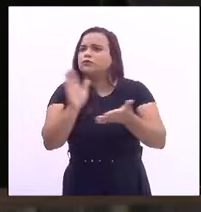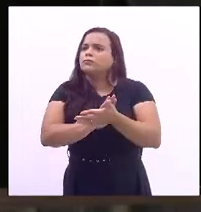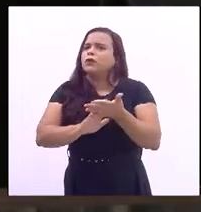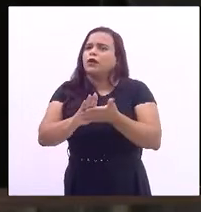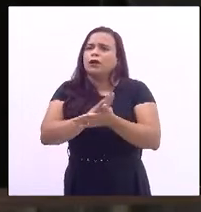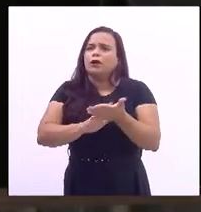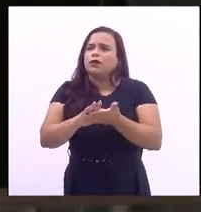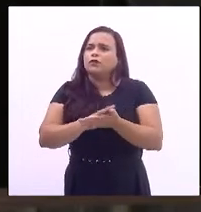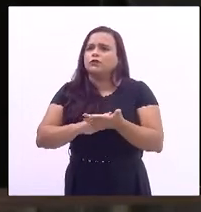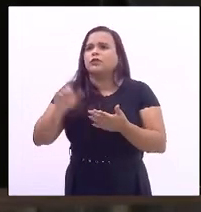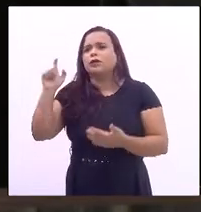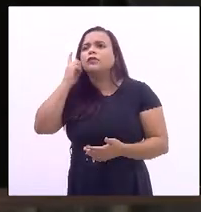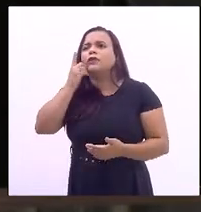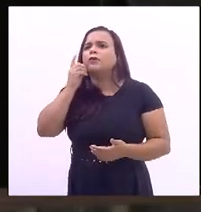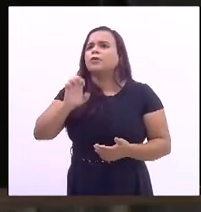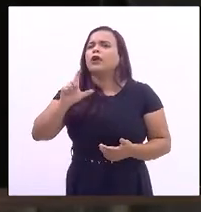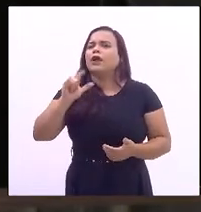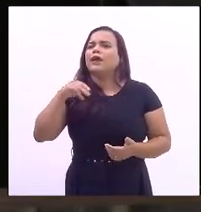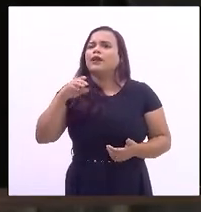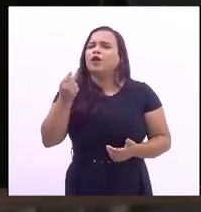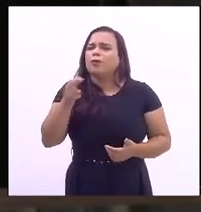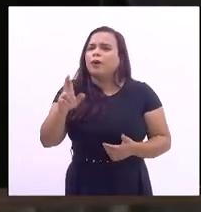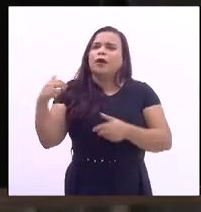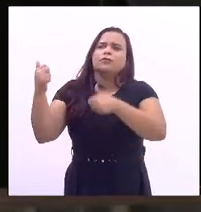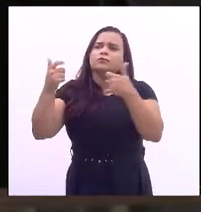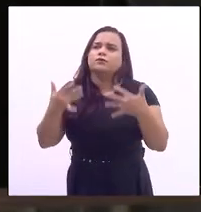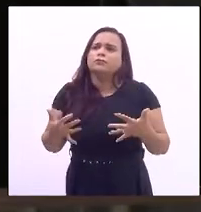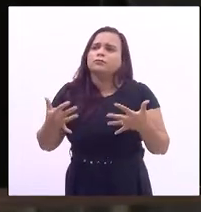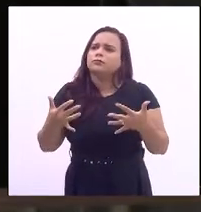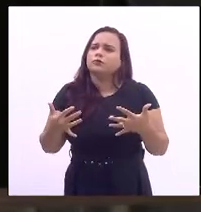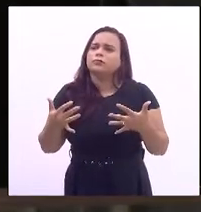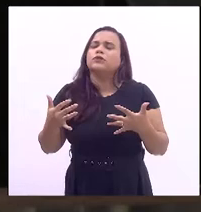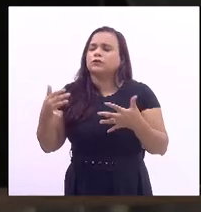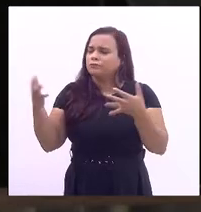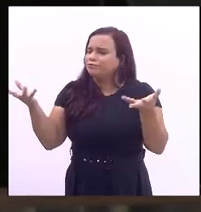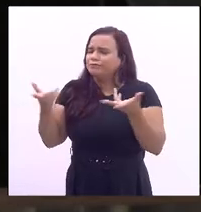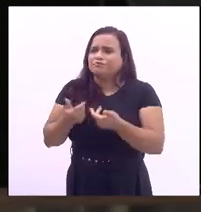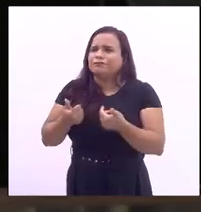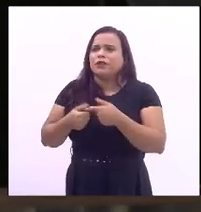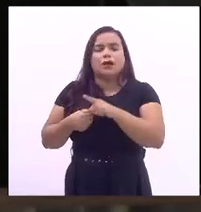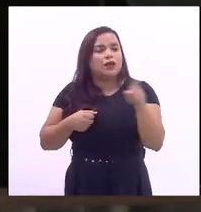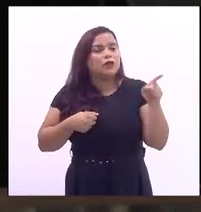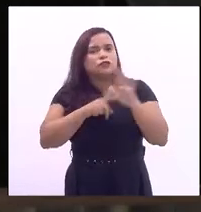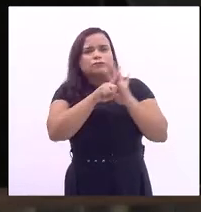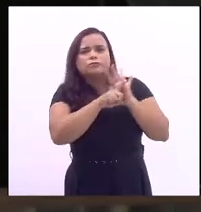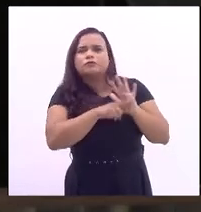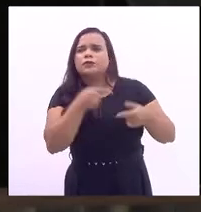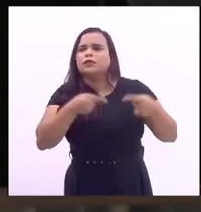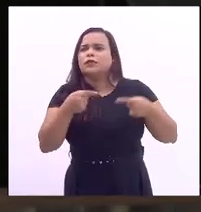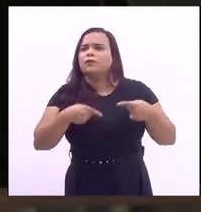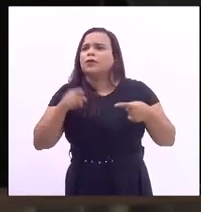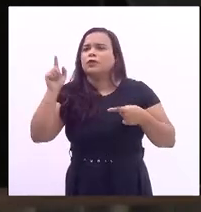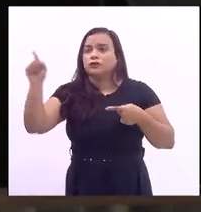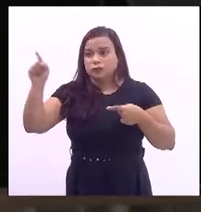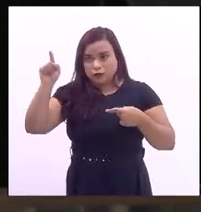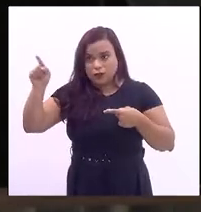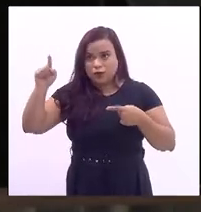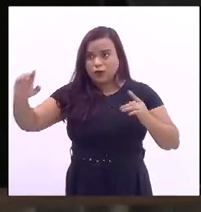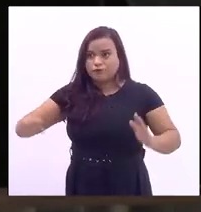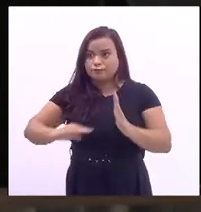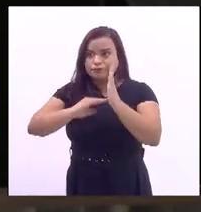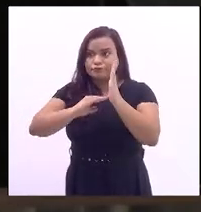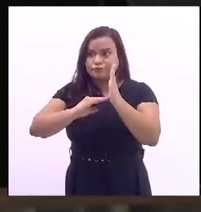como bem colocado aqui por vossa excelência de fazer uma análise do debate que se travou no Congresso Nacional